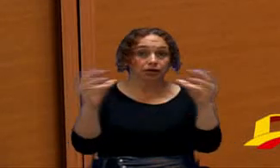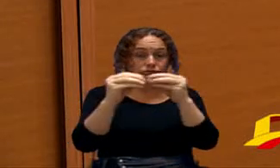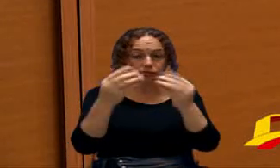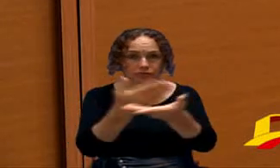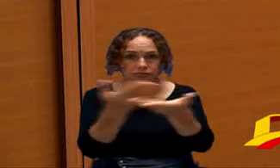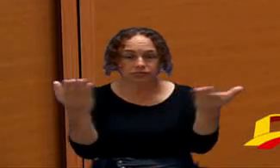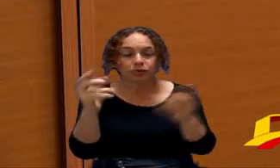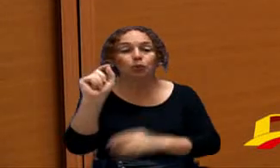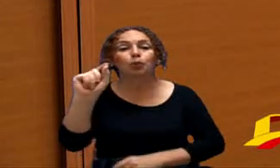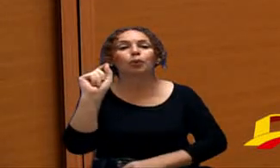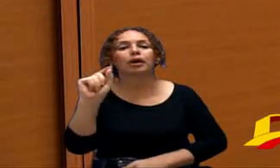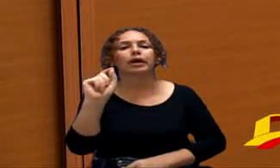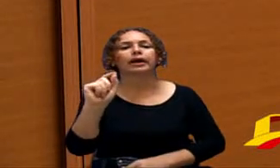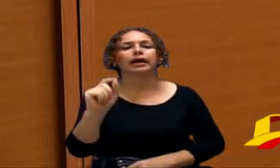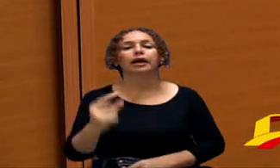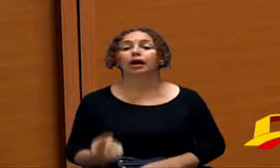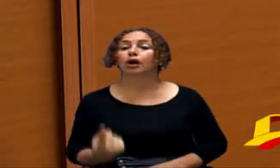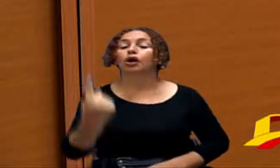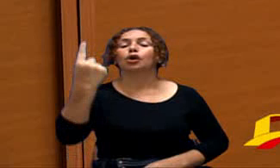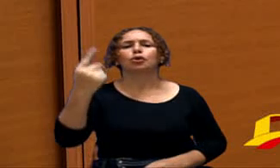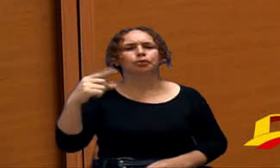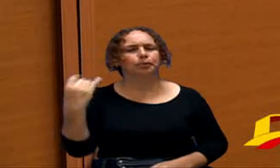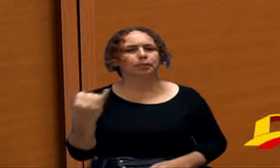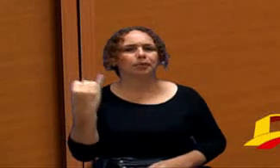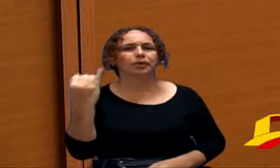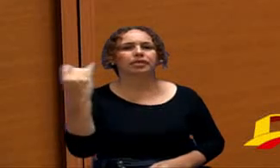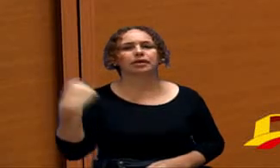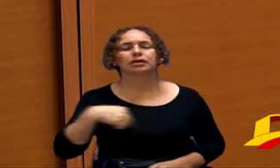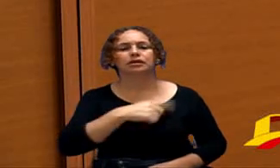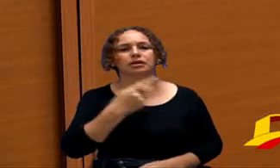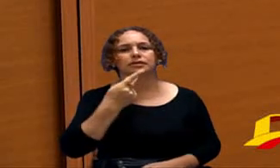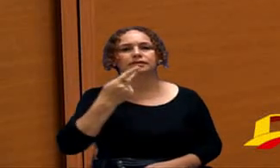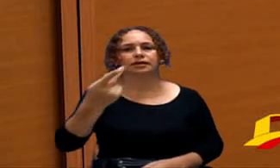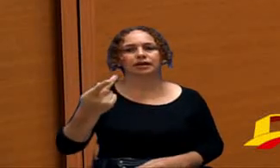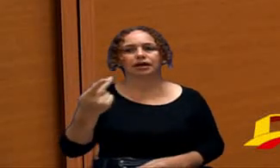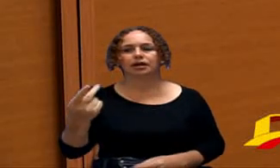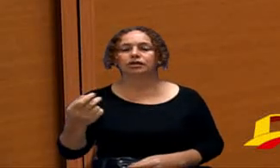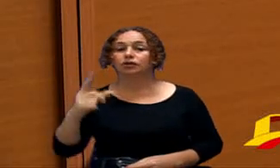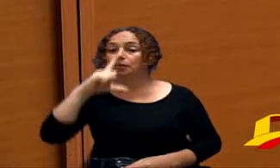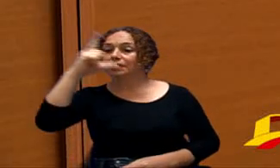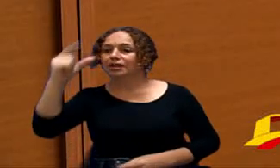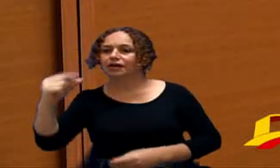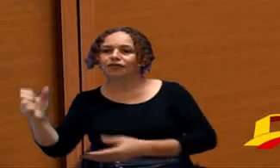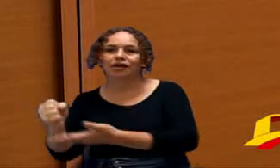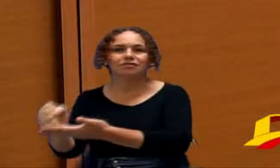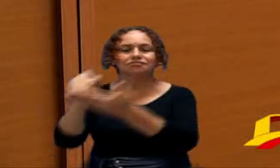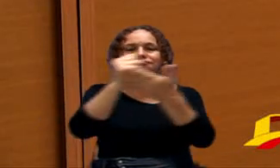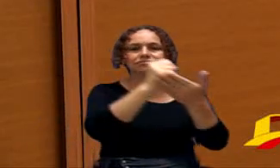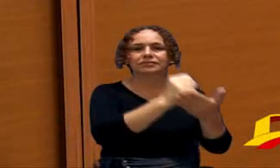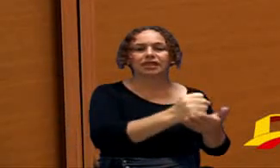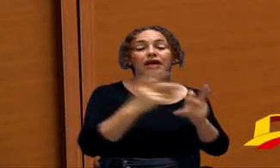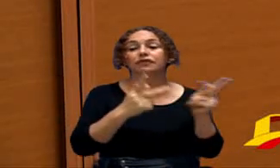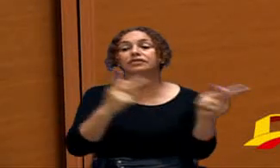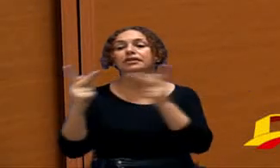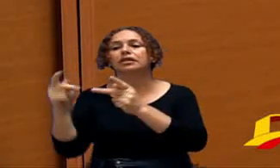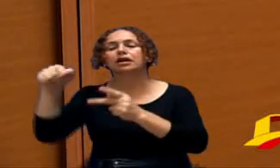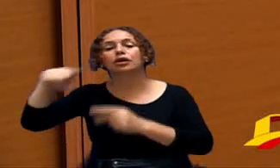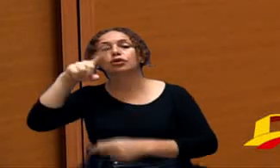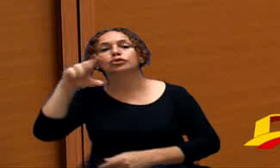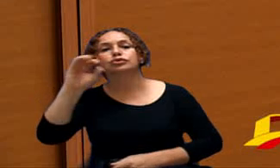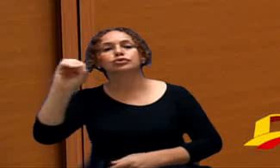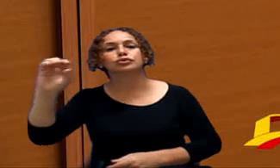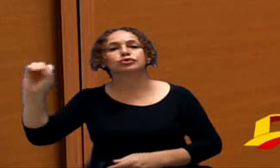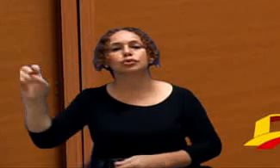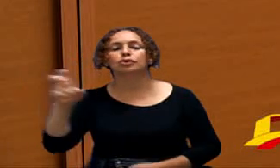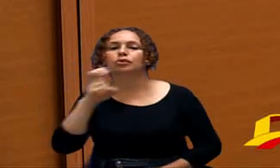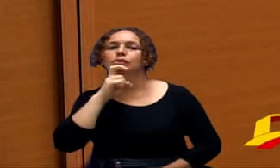dos pontos que foram levantados sobre a questão da ida do elefante Sandro é que a visitação no zoológico de Sorocaba seria um fator